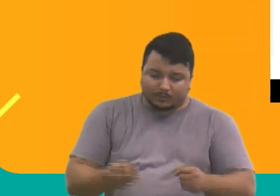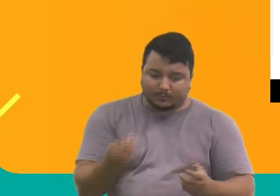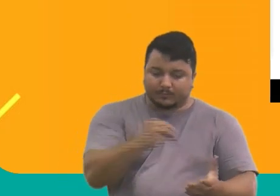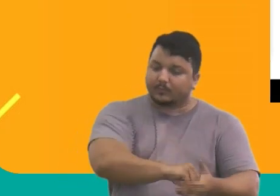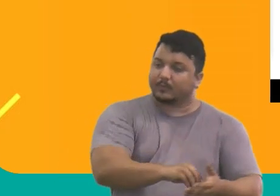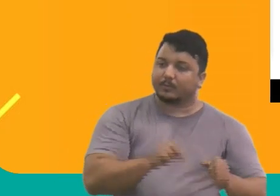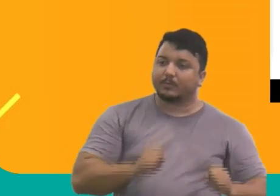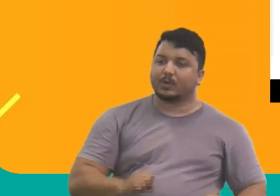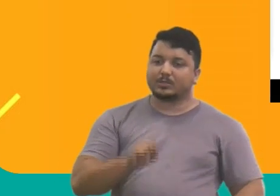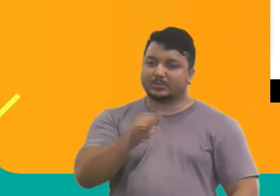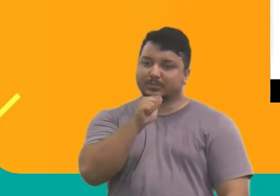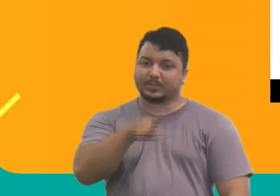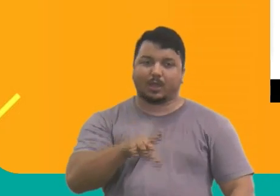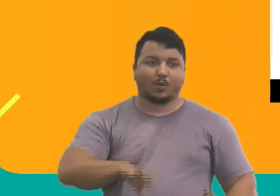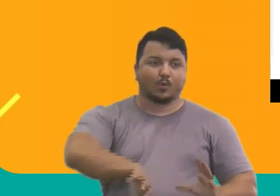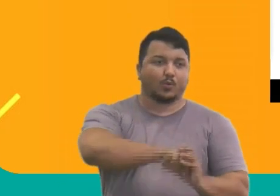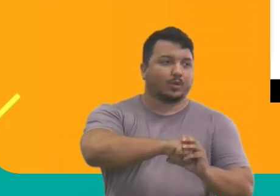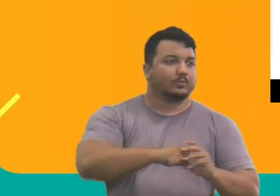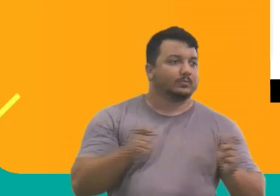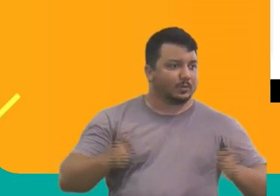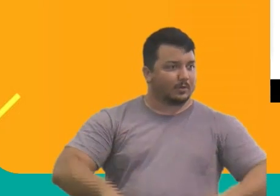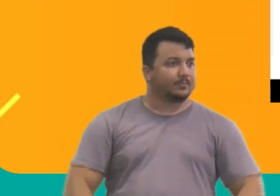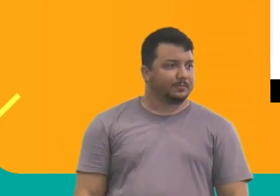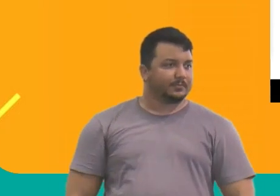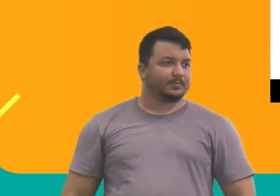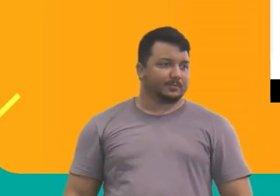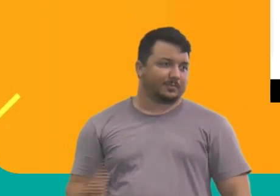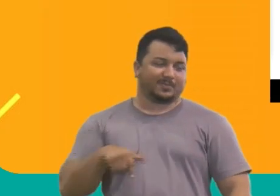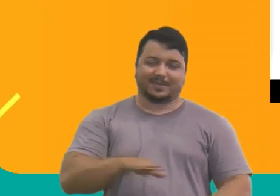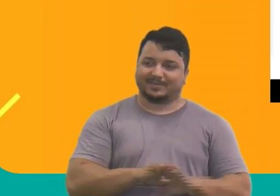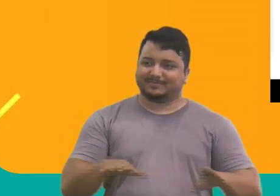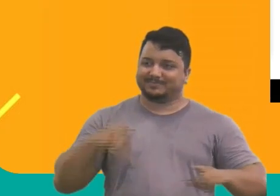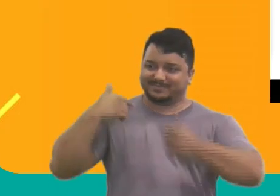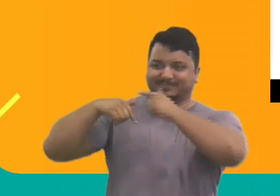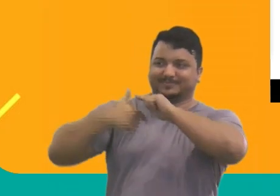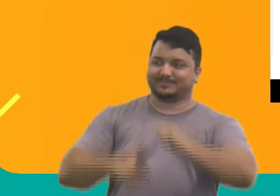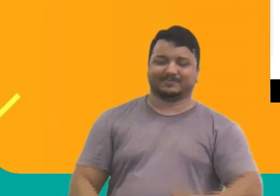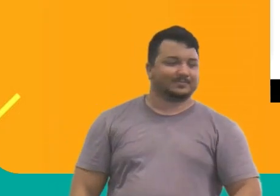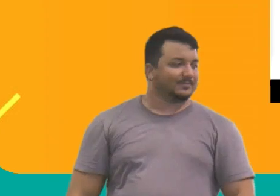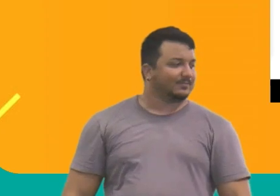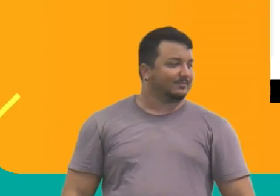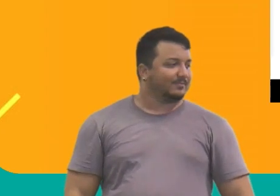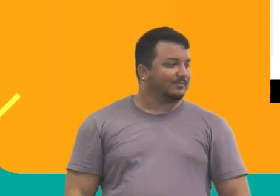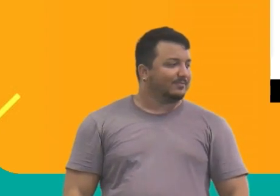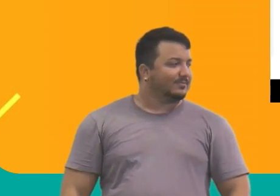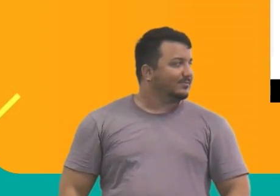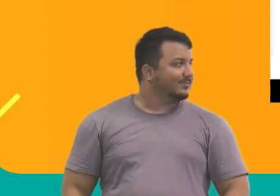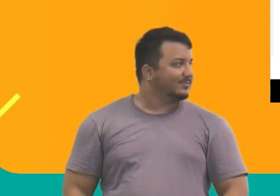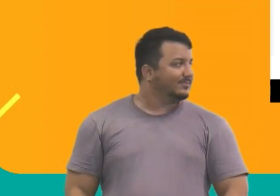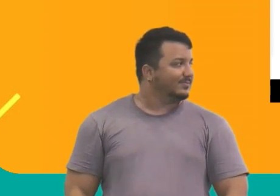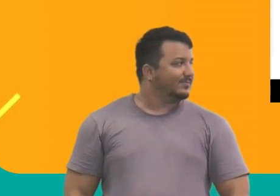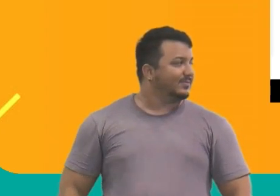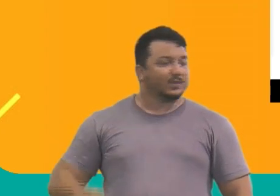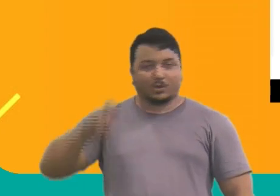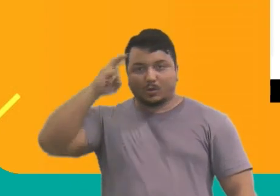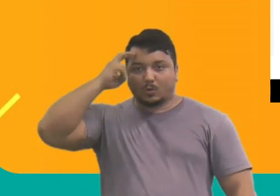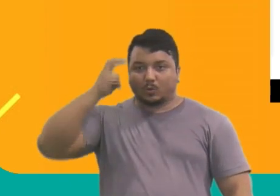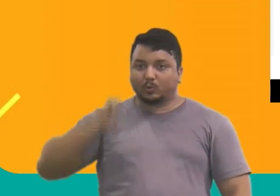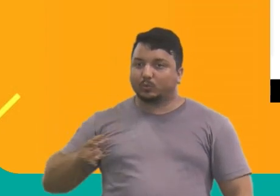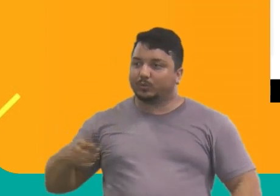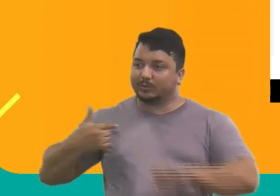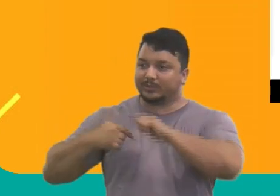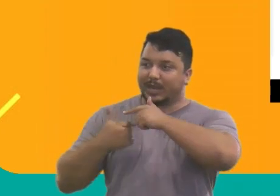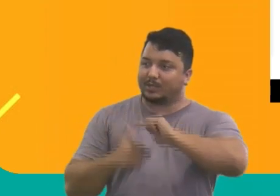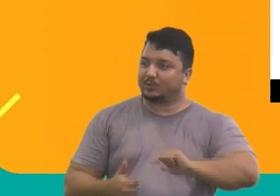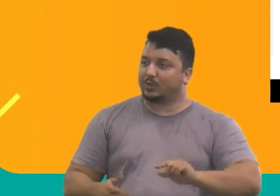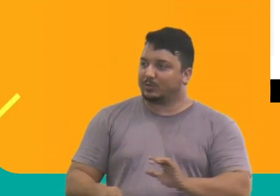menino, que ela pega o sal. Né? Receitas de vó. By Enem. Cultura tradicional, sim, sim. Elas têm